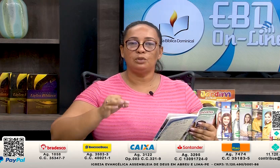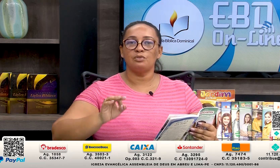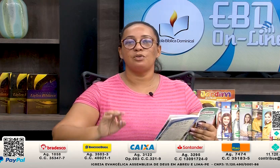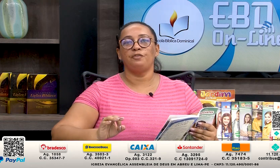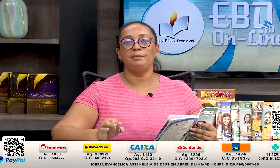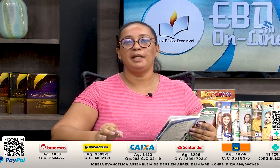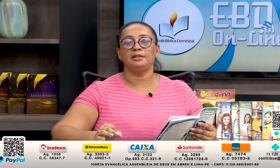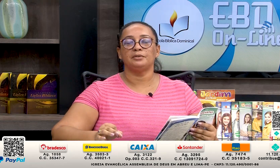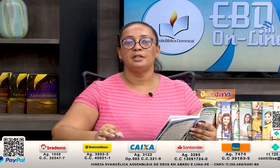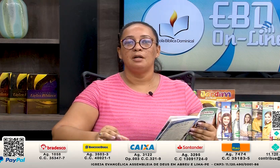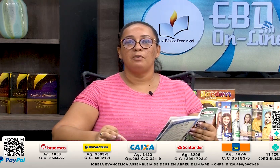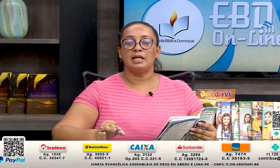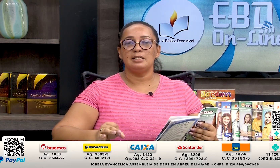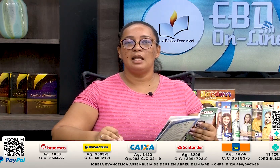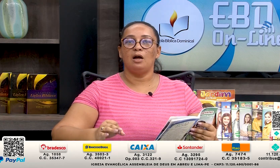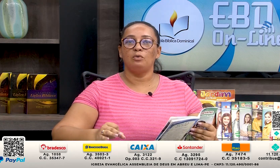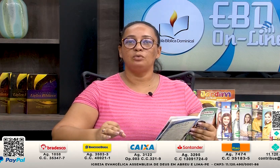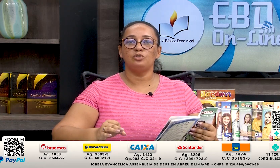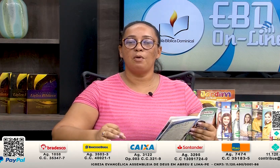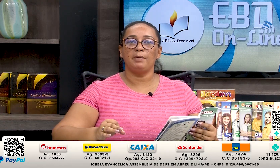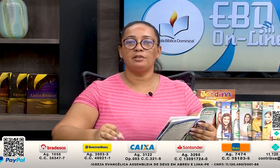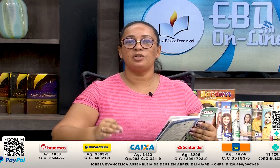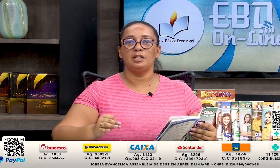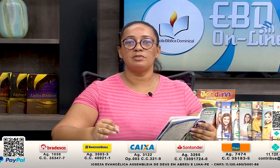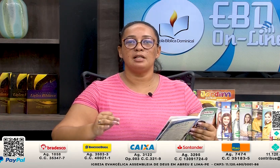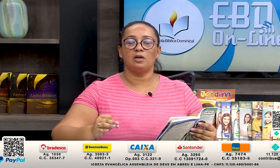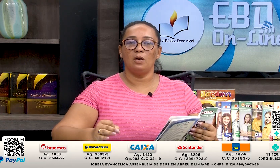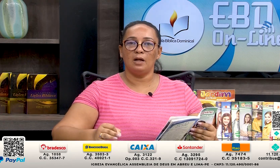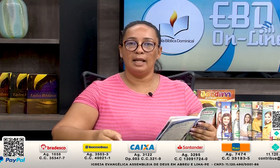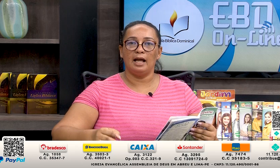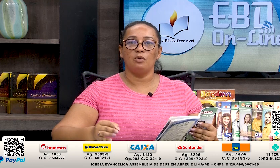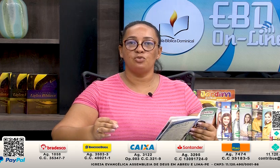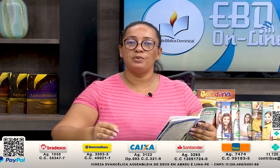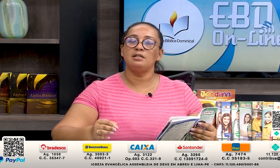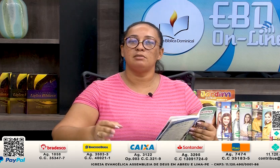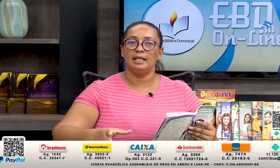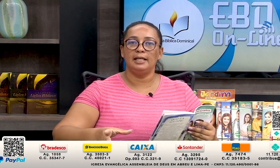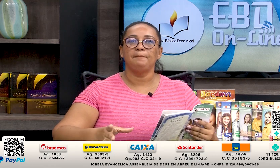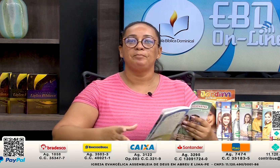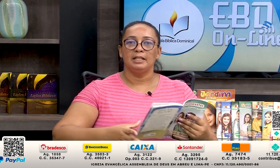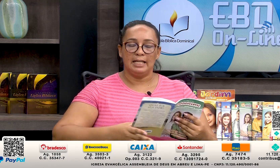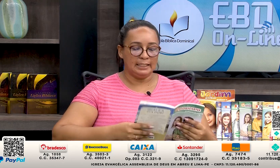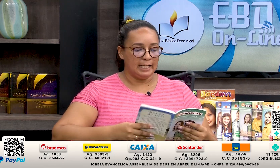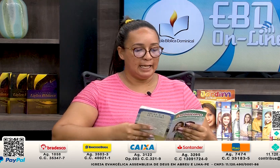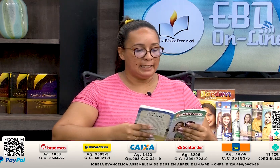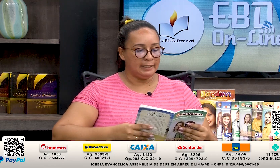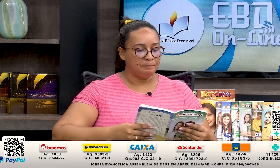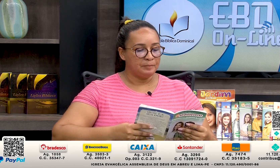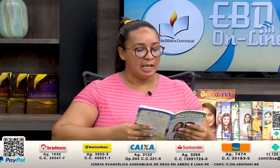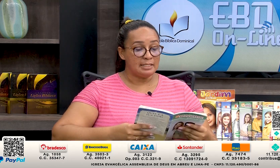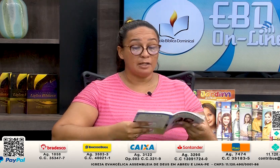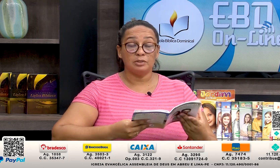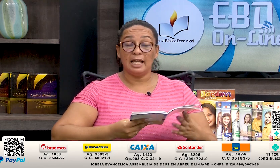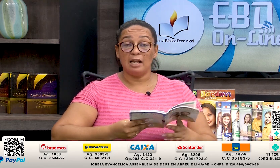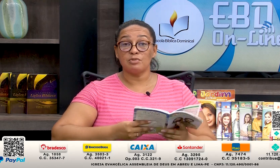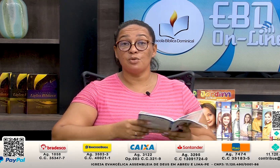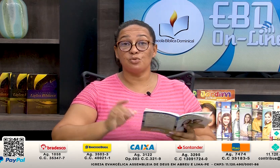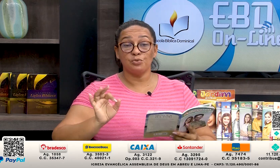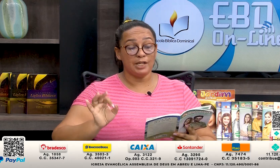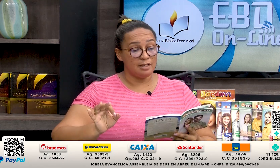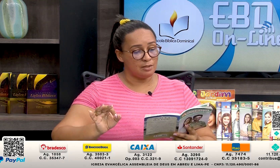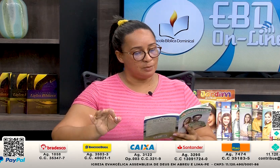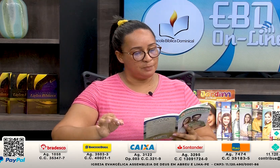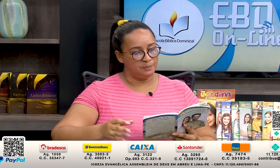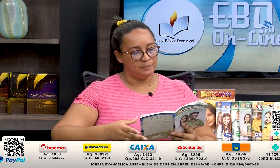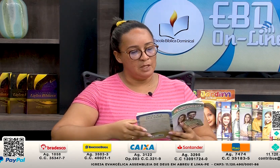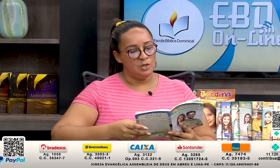muito sofrimento porque será um dos momentos que Deus ele colocará o juízo dele na terra né executará